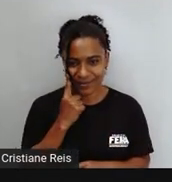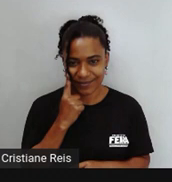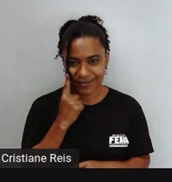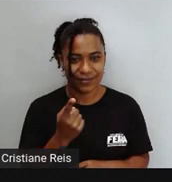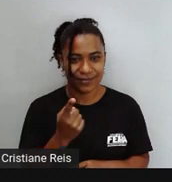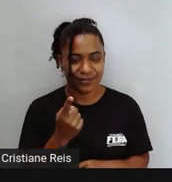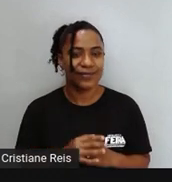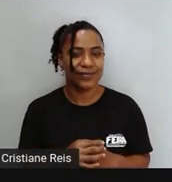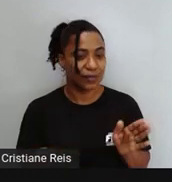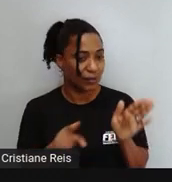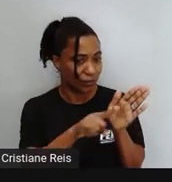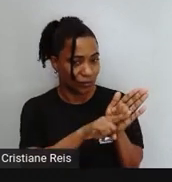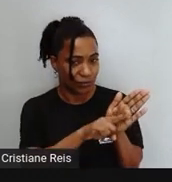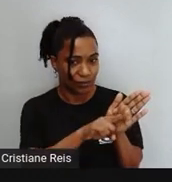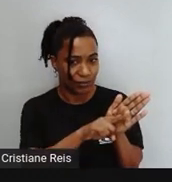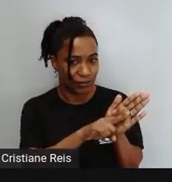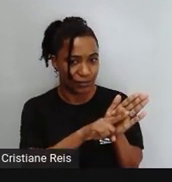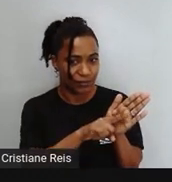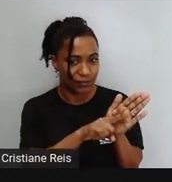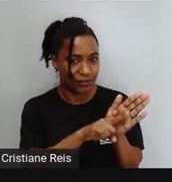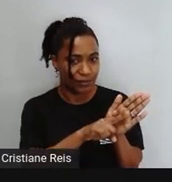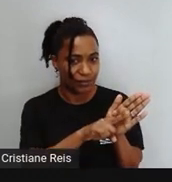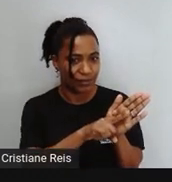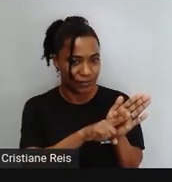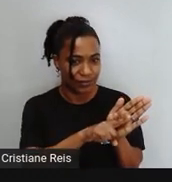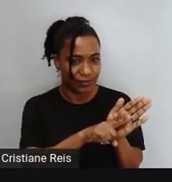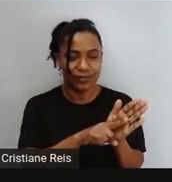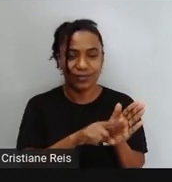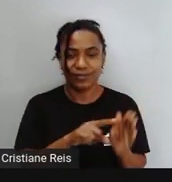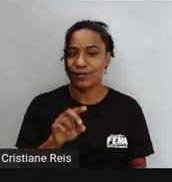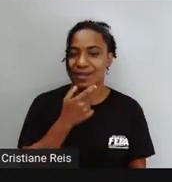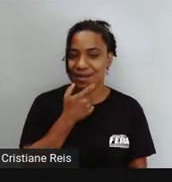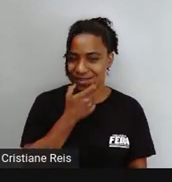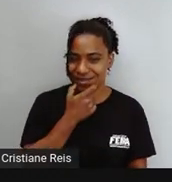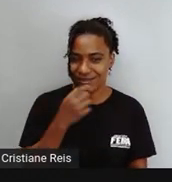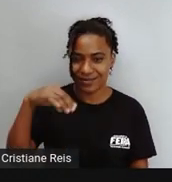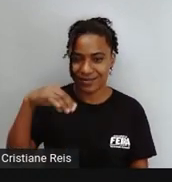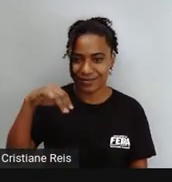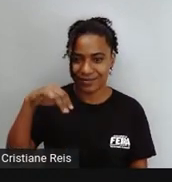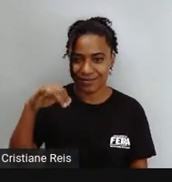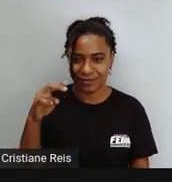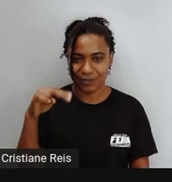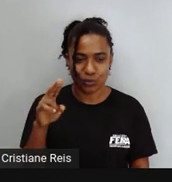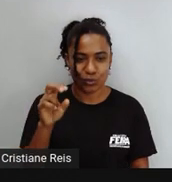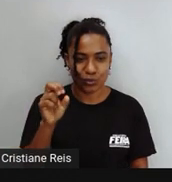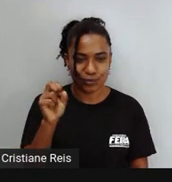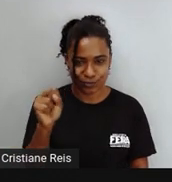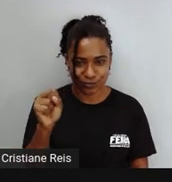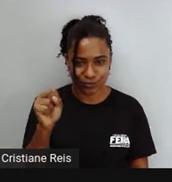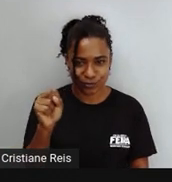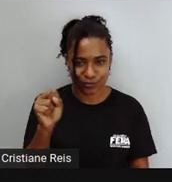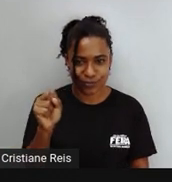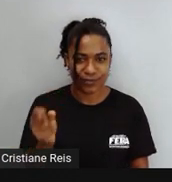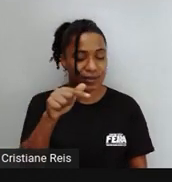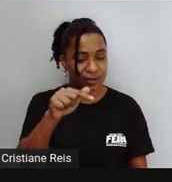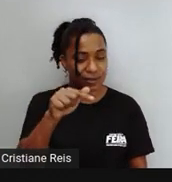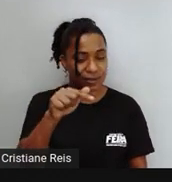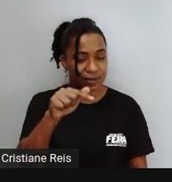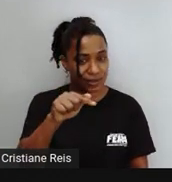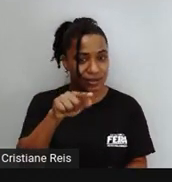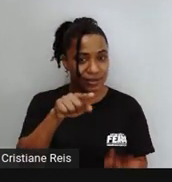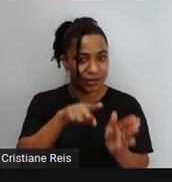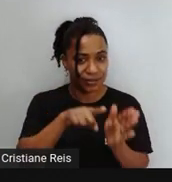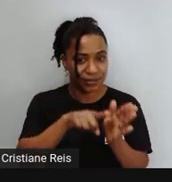Minus. Então, o sinal aqui da subtração é o menos. 7 minus 3 is